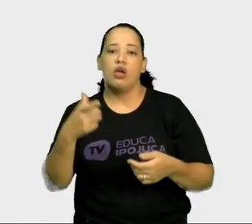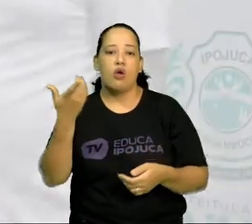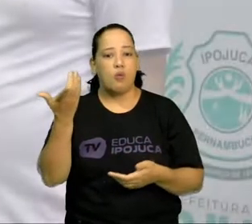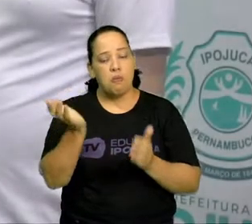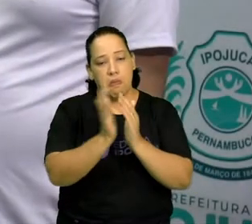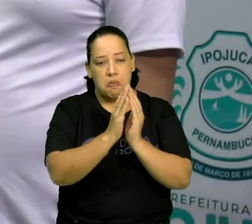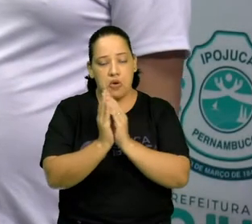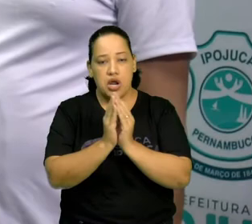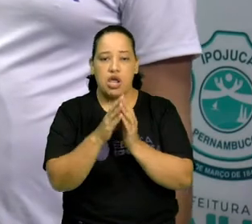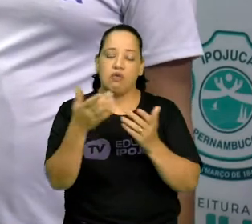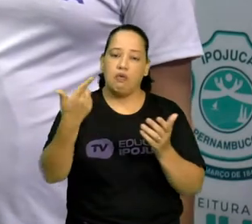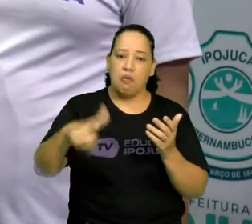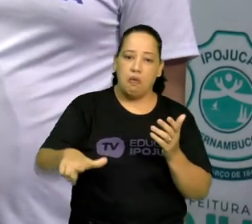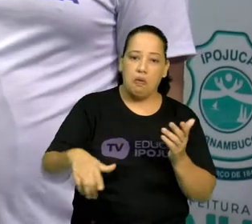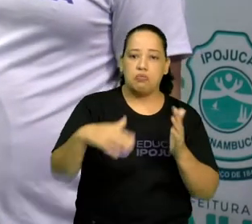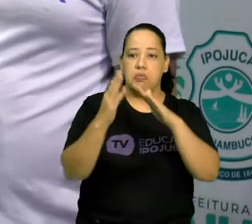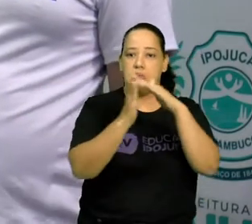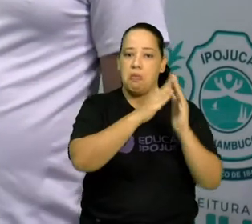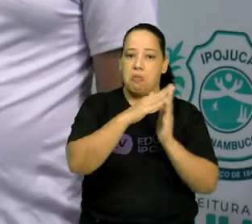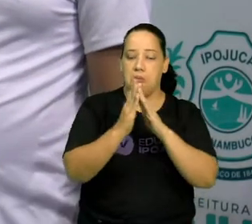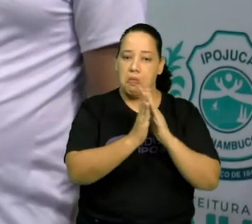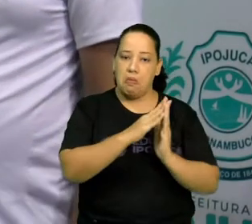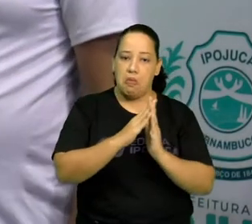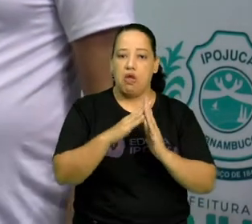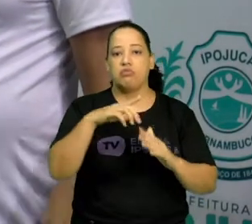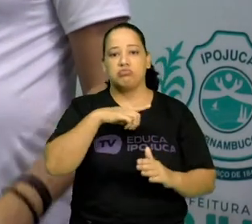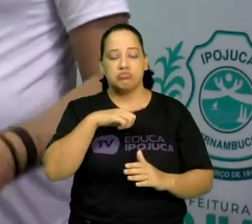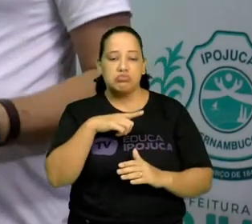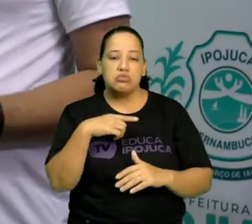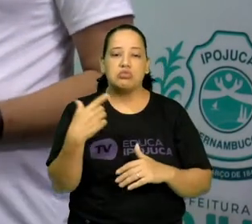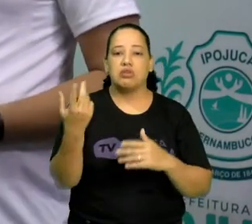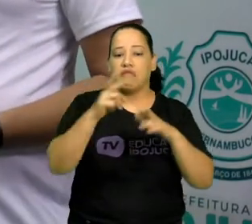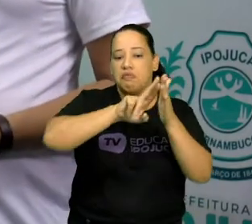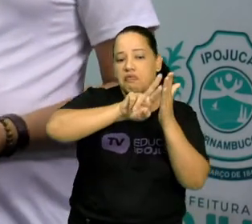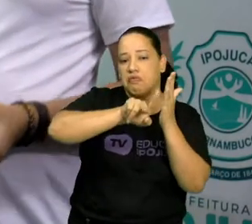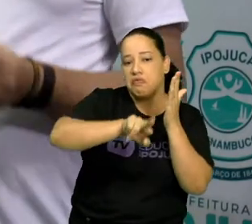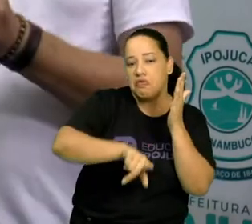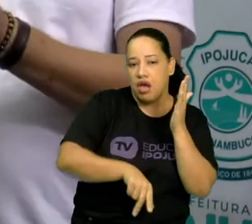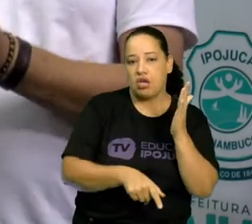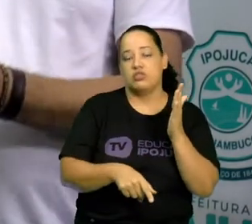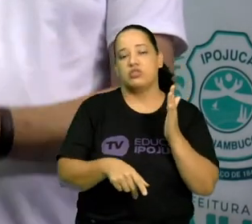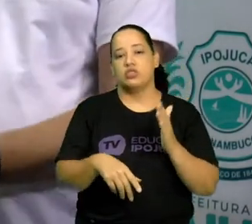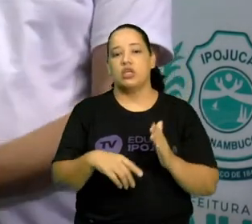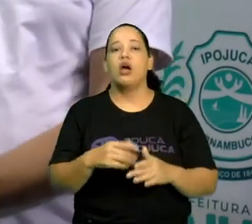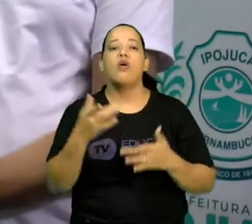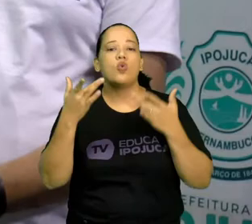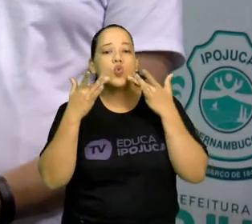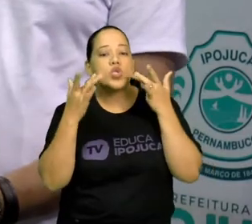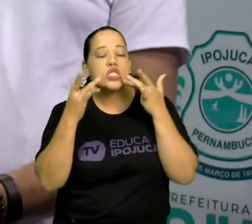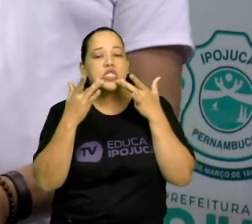os mamulengos. Esses são os tipos de teatro de bonecos, ok? O teatro de vara